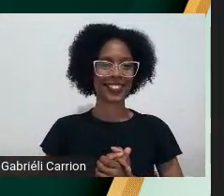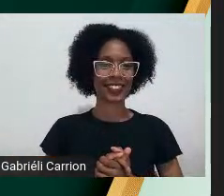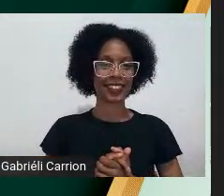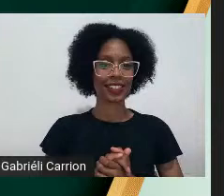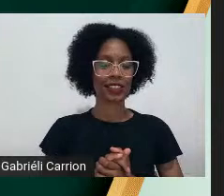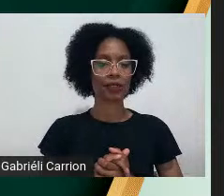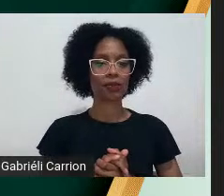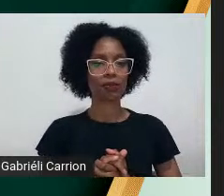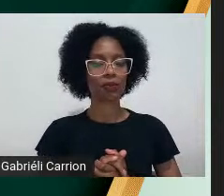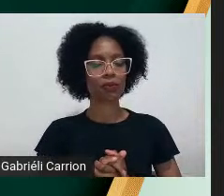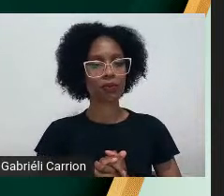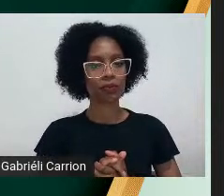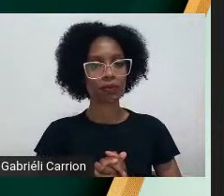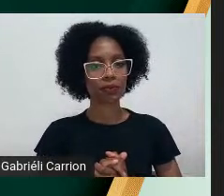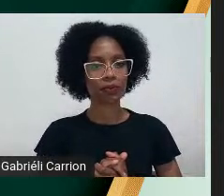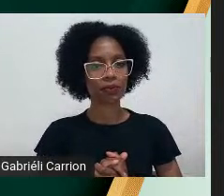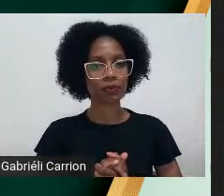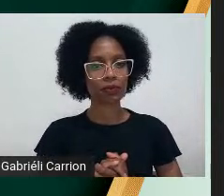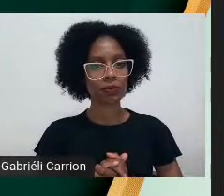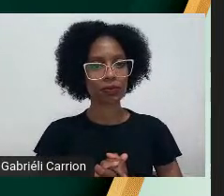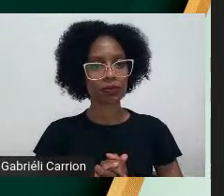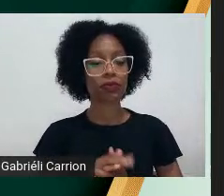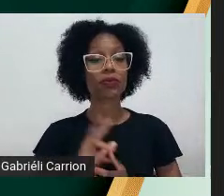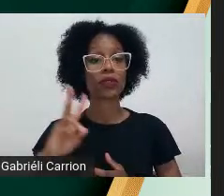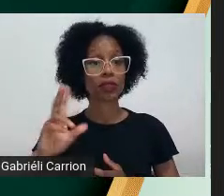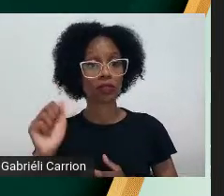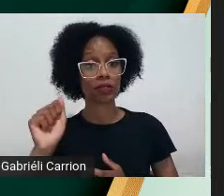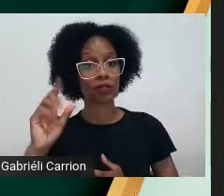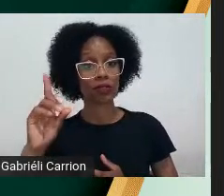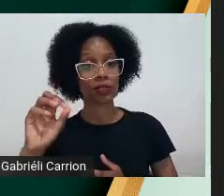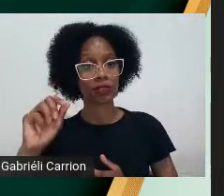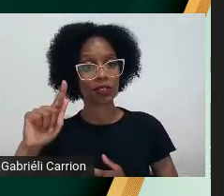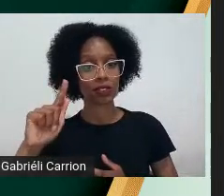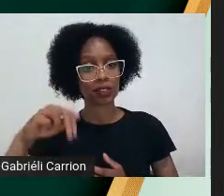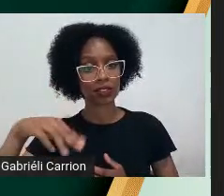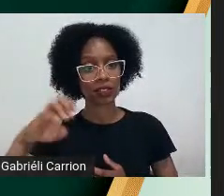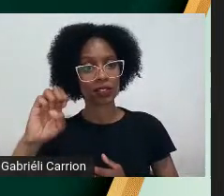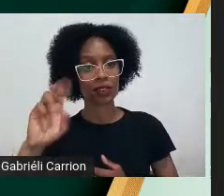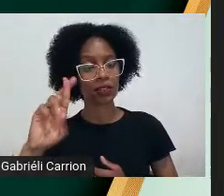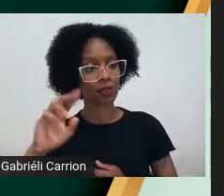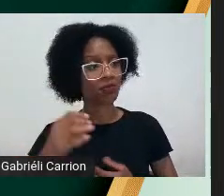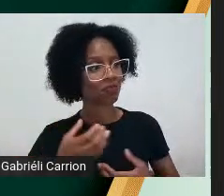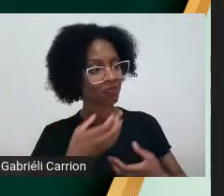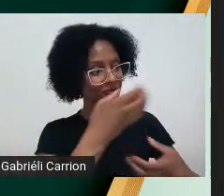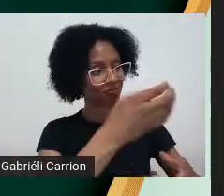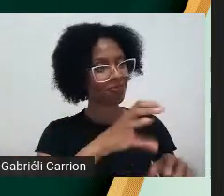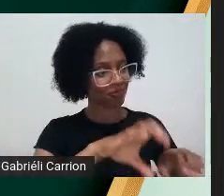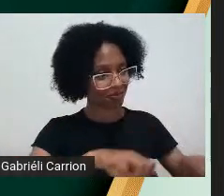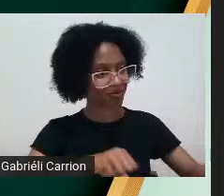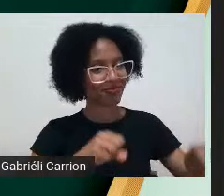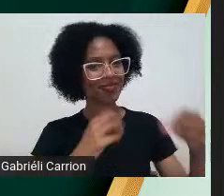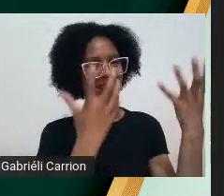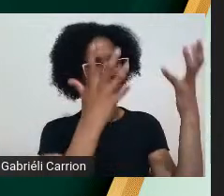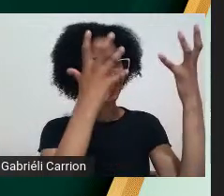Fagner Machado Quintana. Fagner Machado Quintana. Confiro-te o grau. Parabéns.